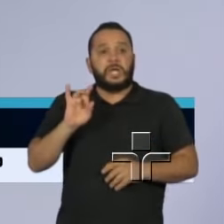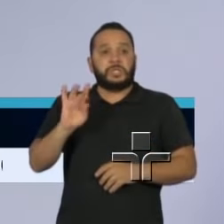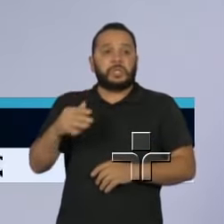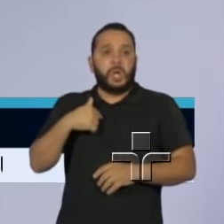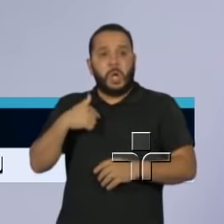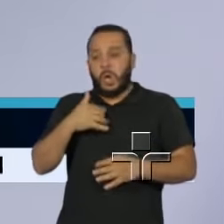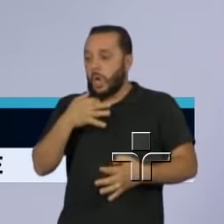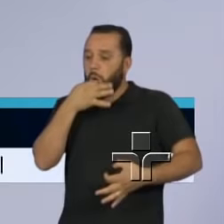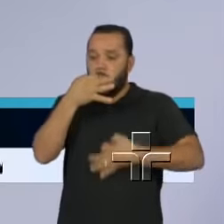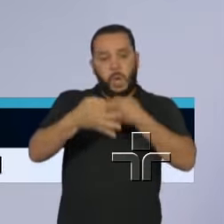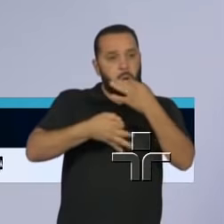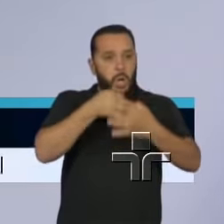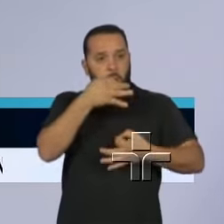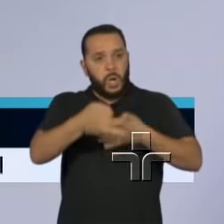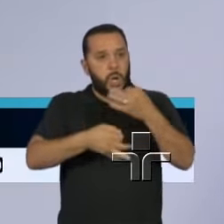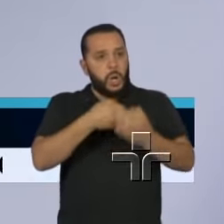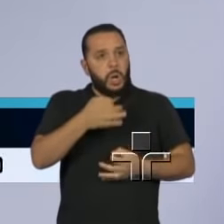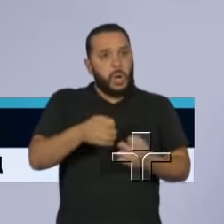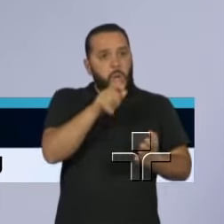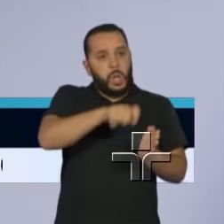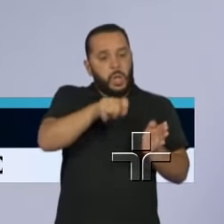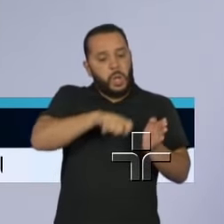dúzia de agressões